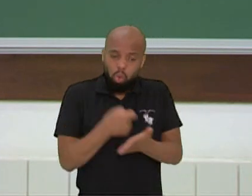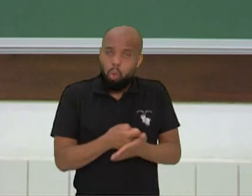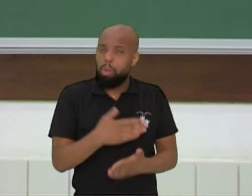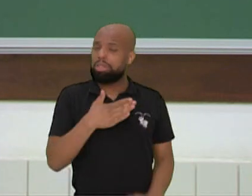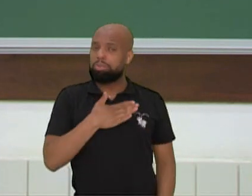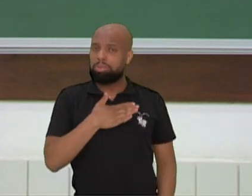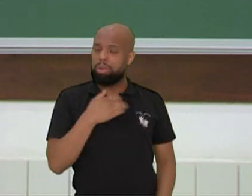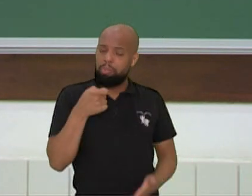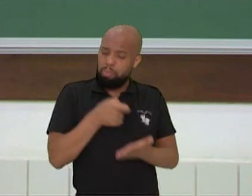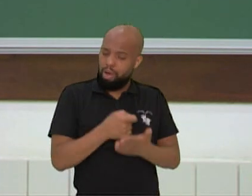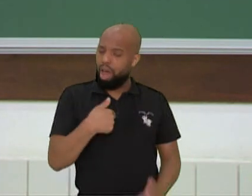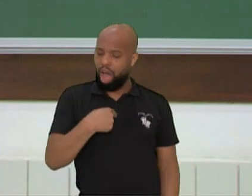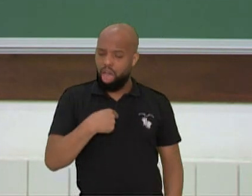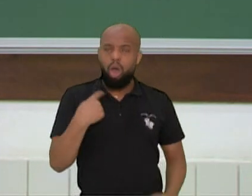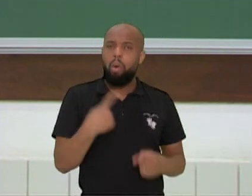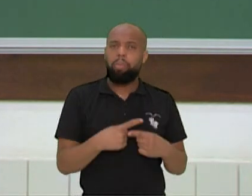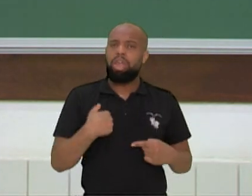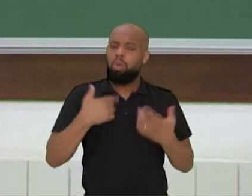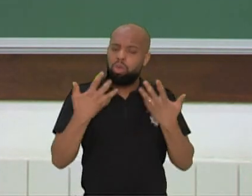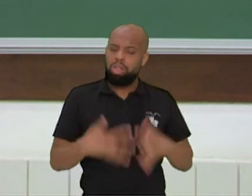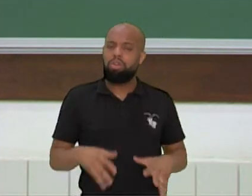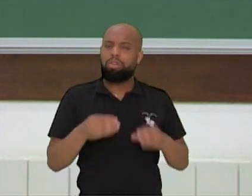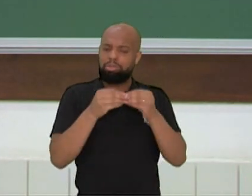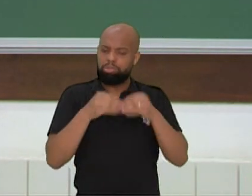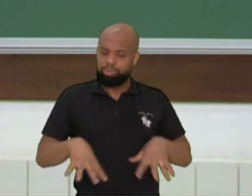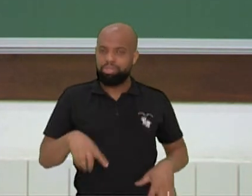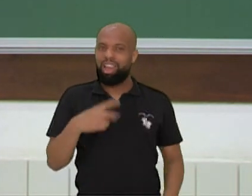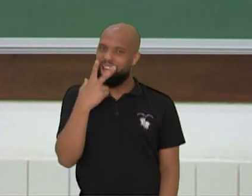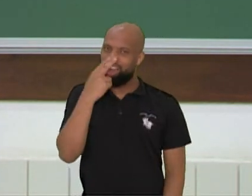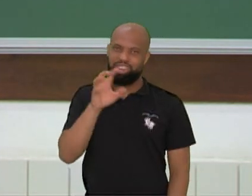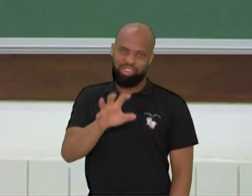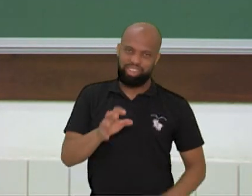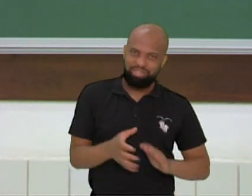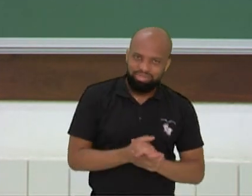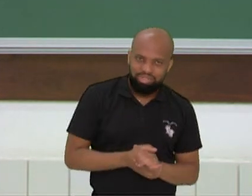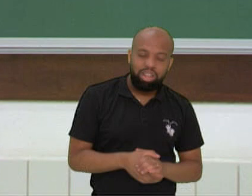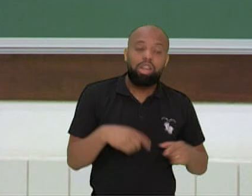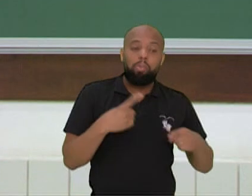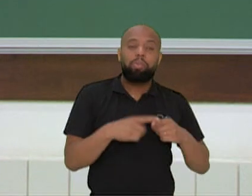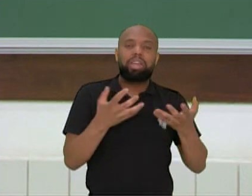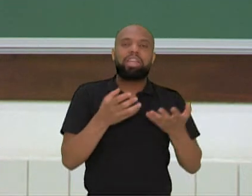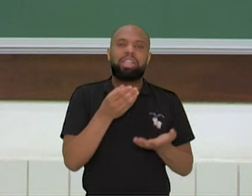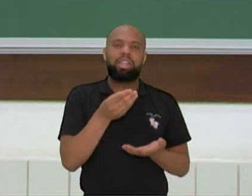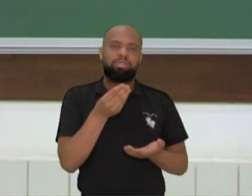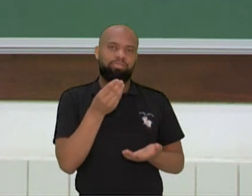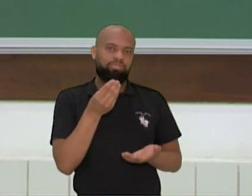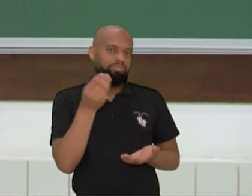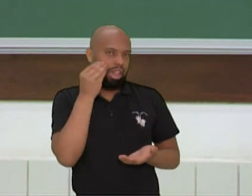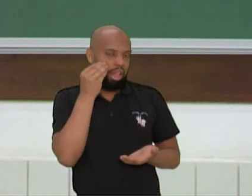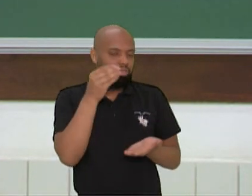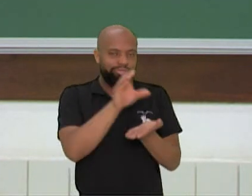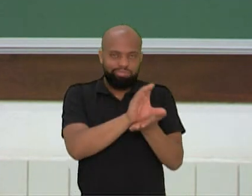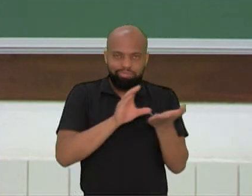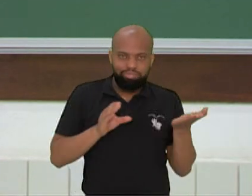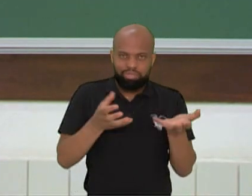escravos, para que assim eles não tivessem esse prejuízo. Então, essa era a indenização que eles estavam pedindo.